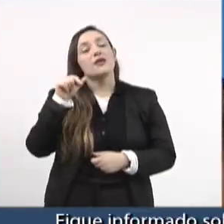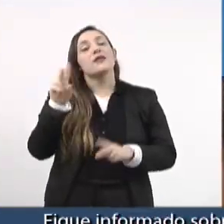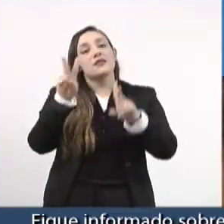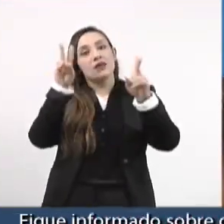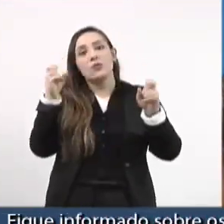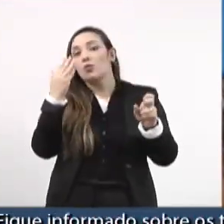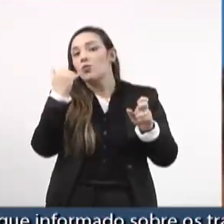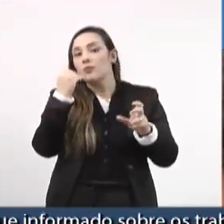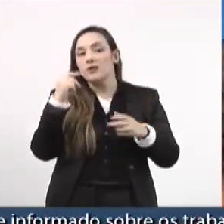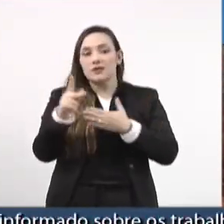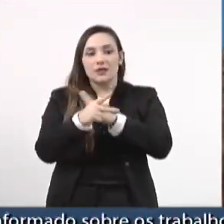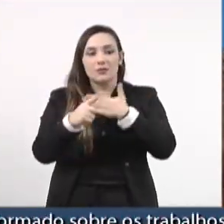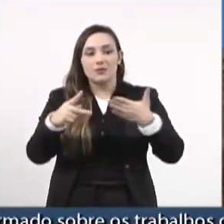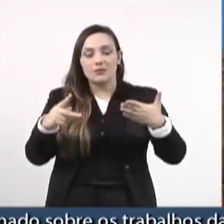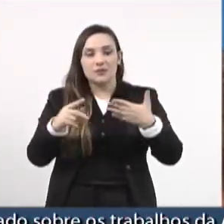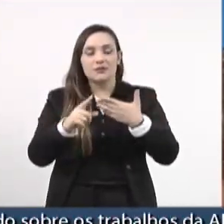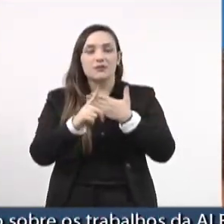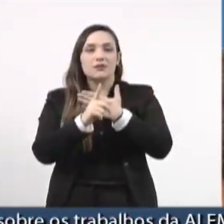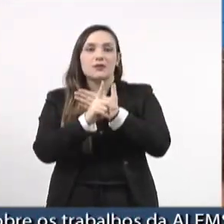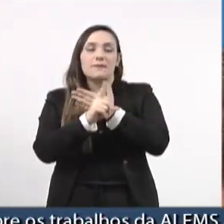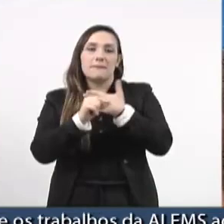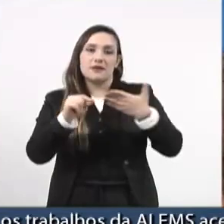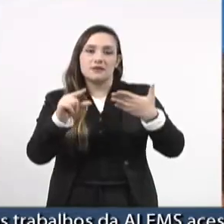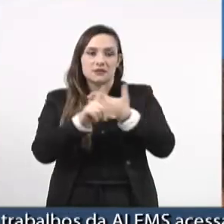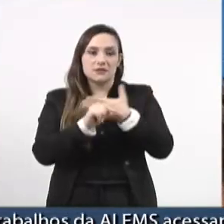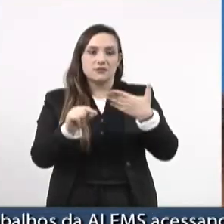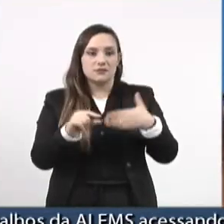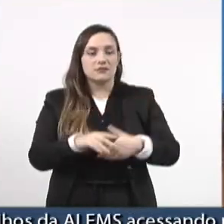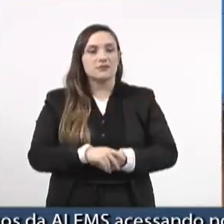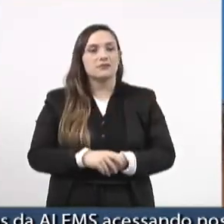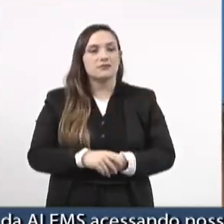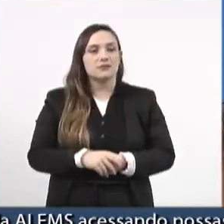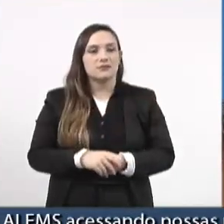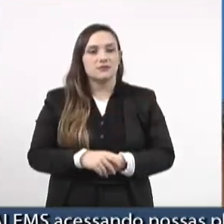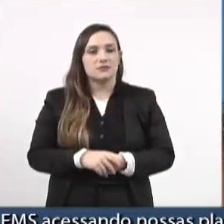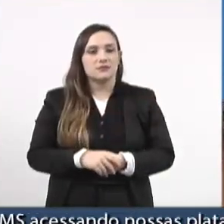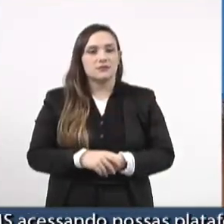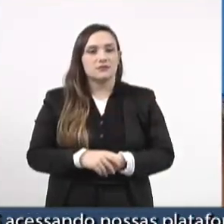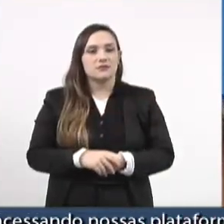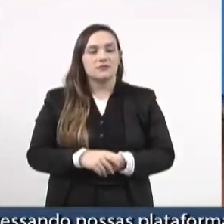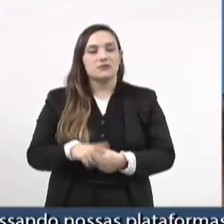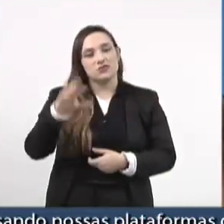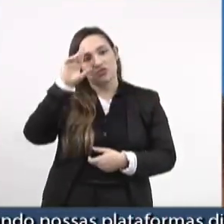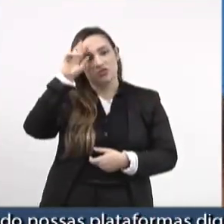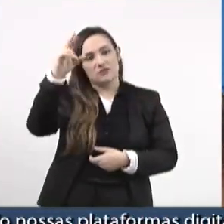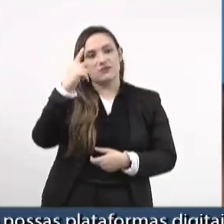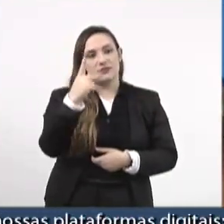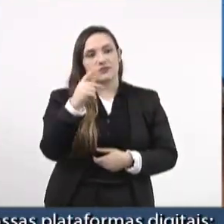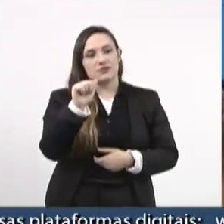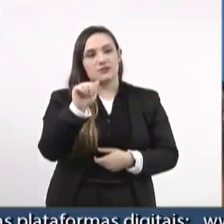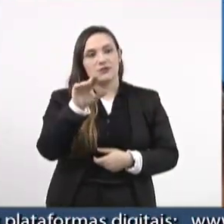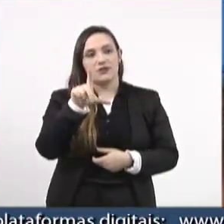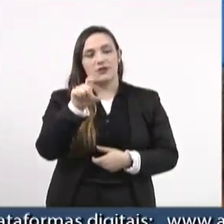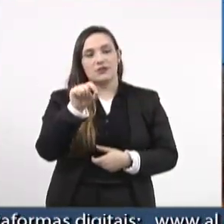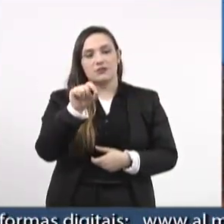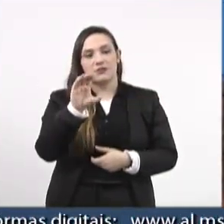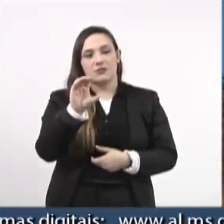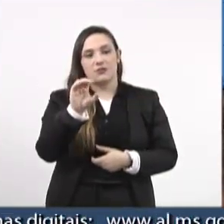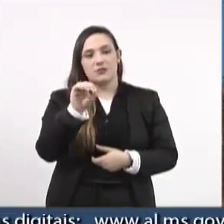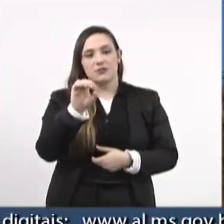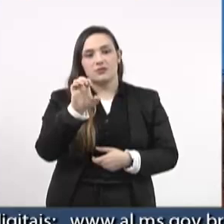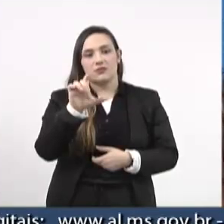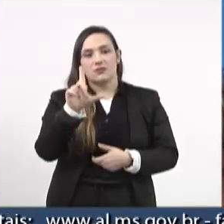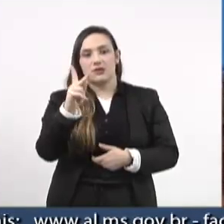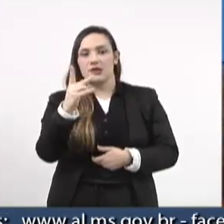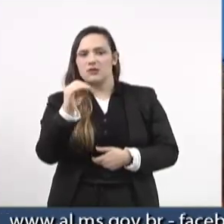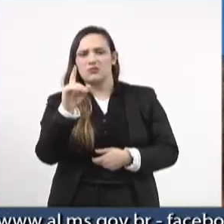E liderada e conduzida pelo chefe de cozinha, Paulo Coelho Machado Neto, embaixador da